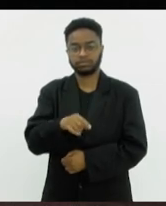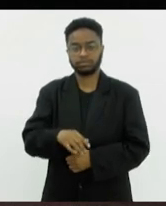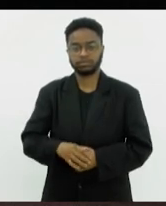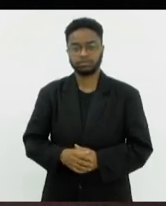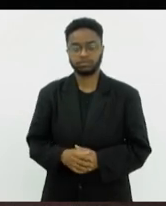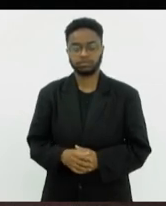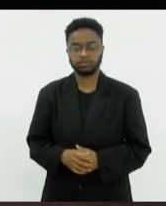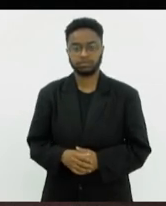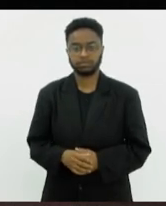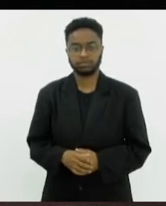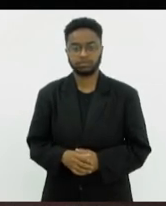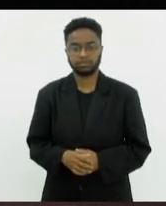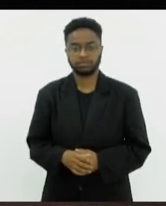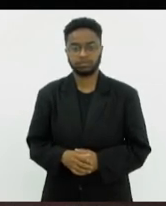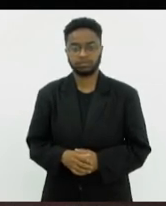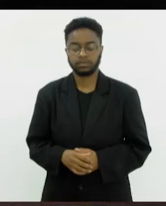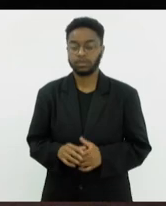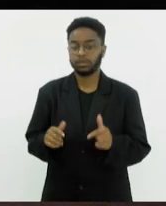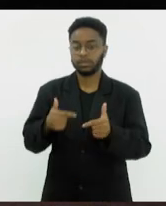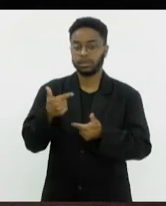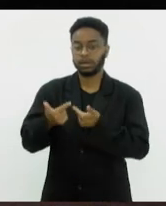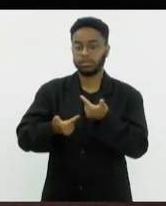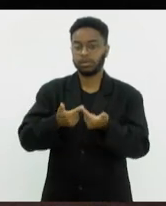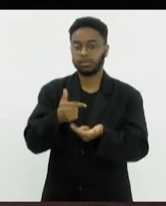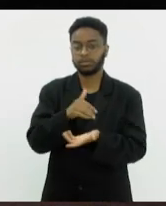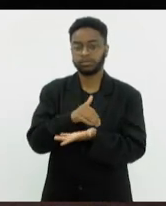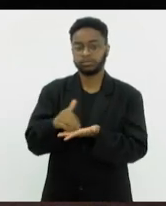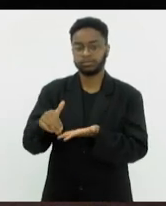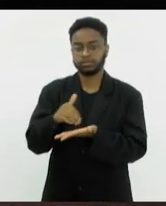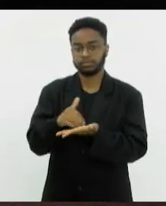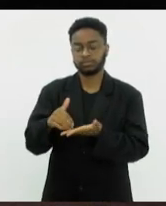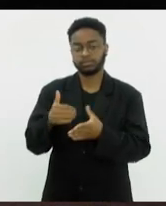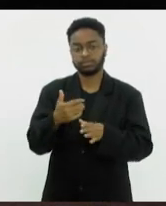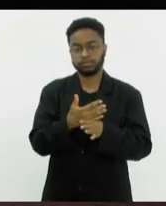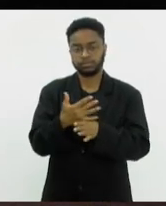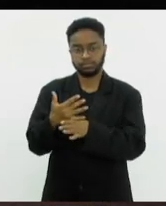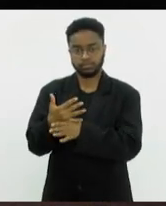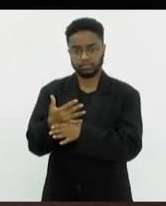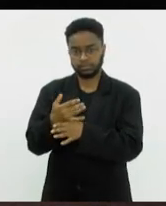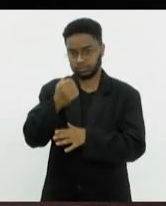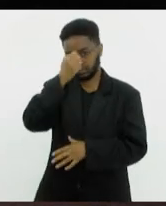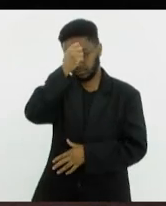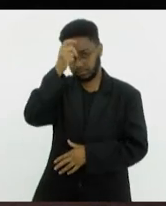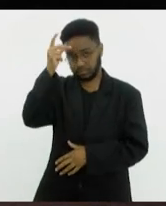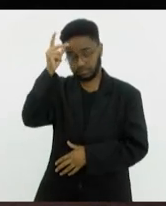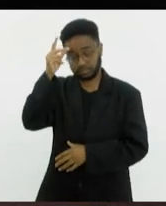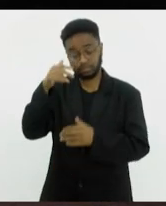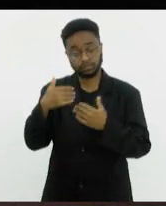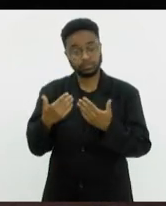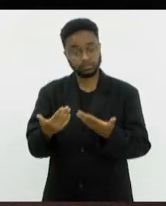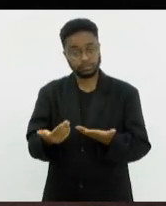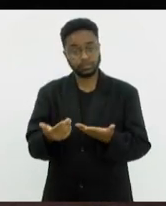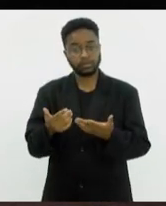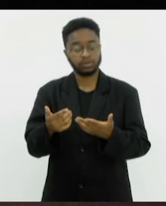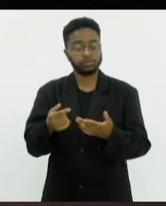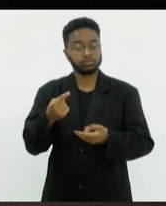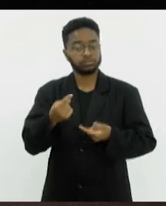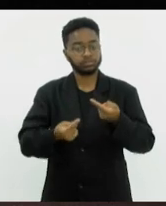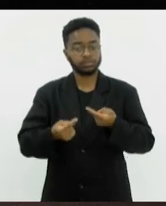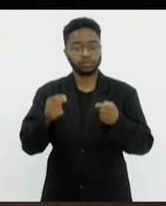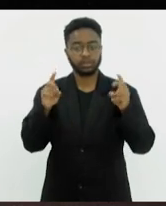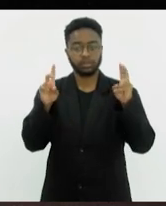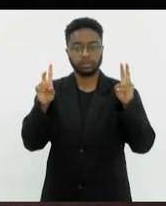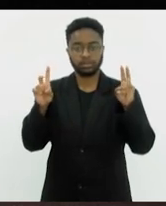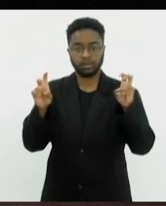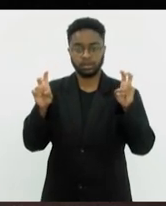função de secretário municipal. tratando de um tema